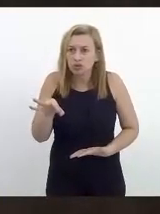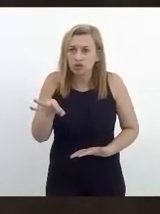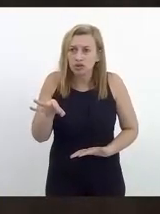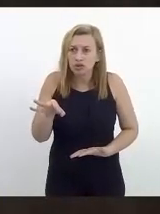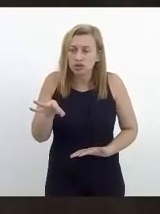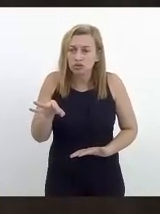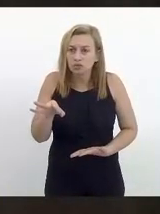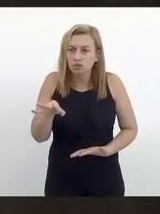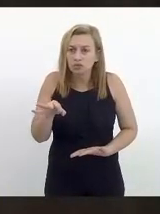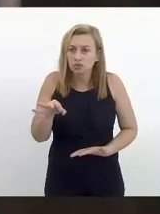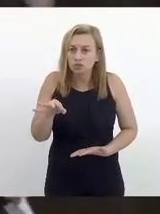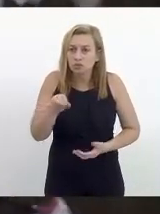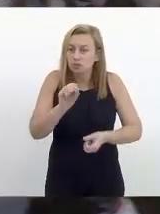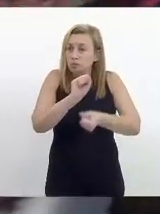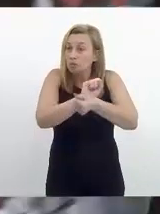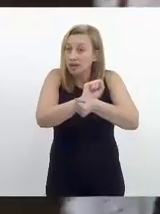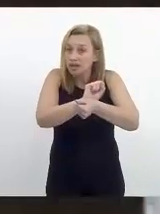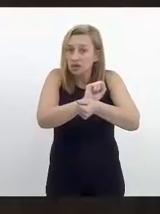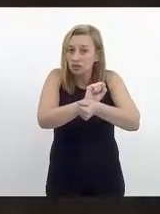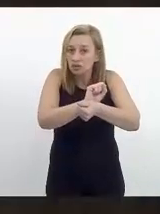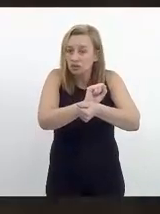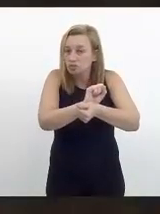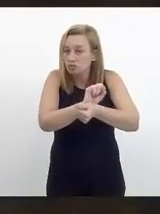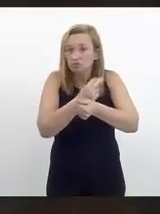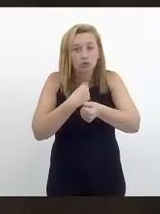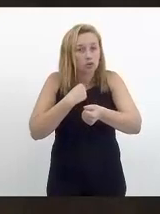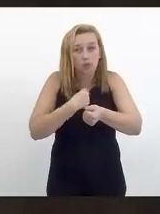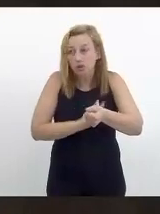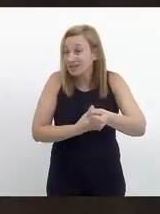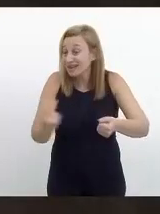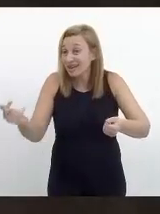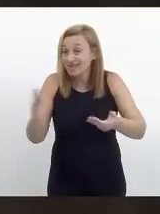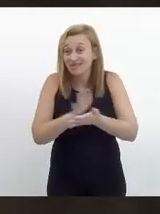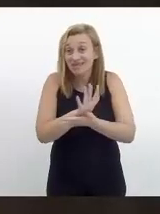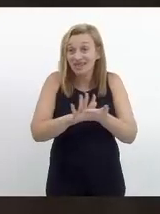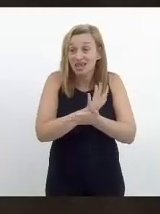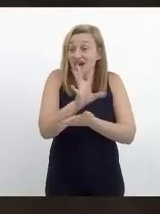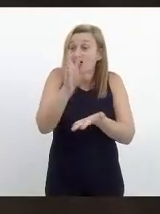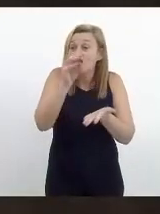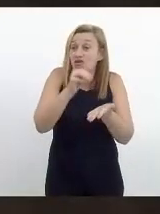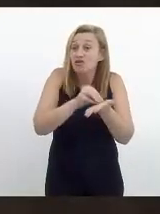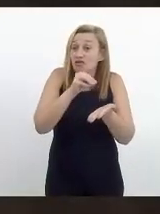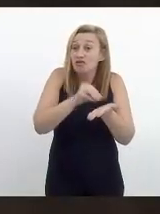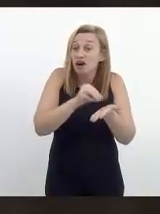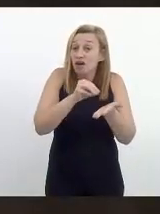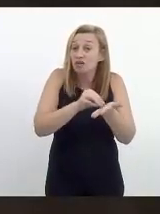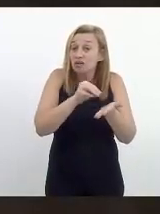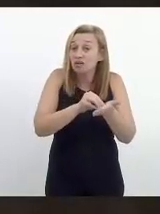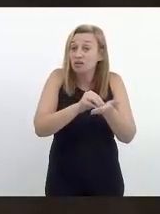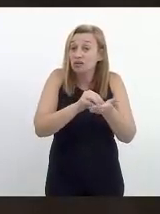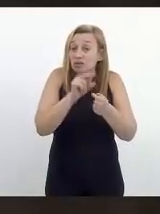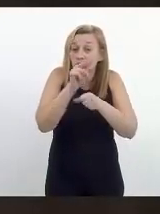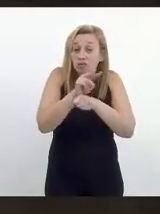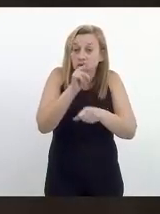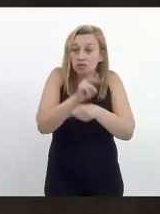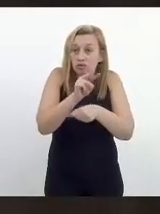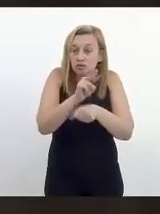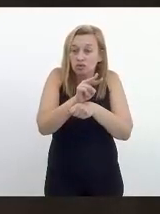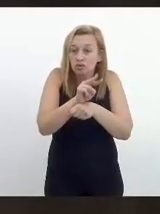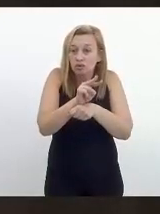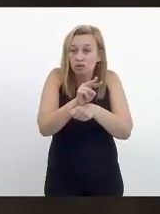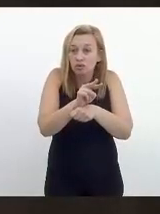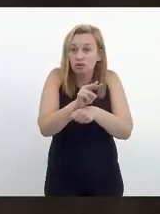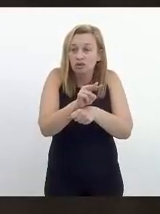sem sair dos alojamentos, porque faltam agentes socioeducativos para garantir